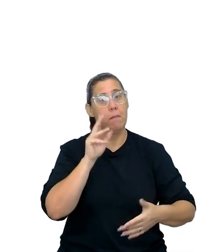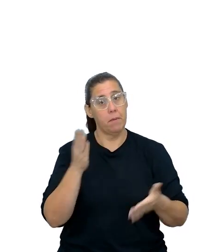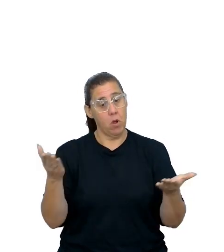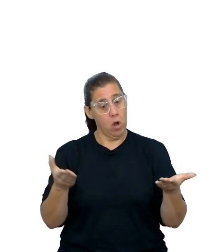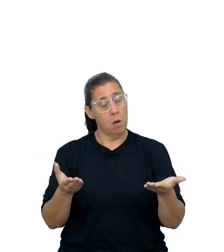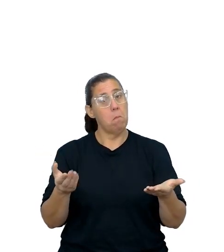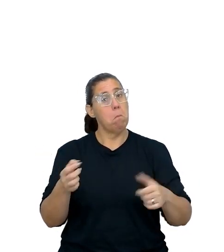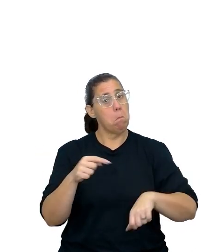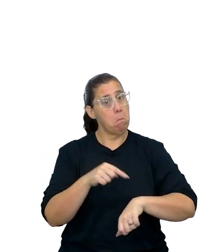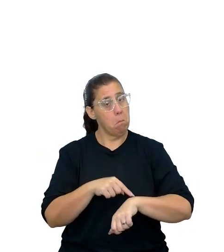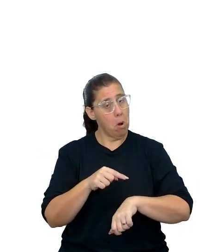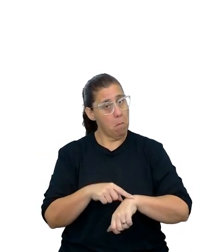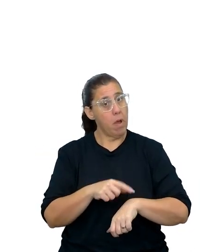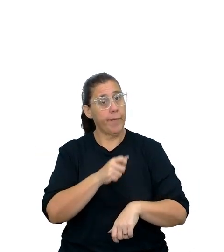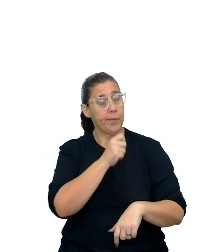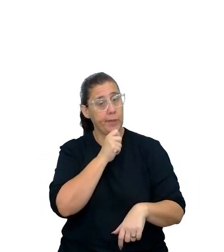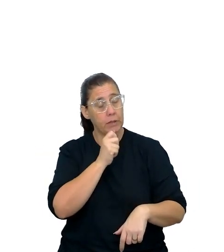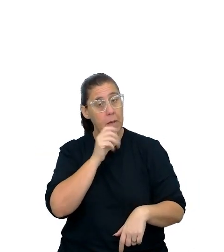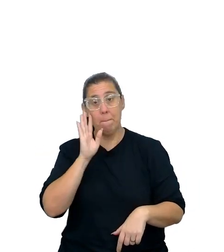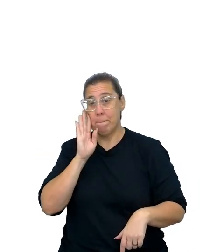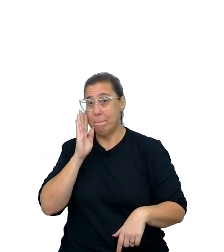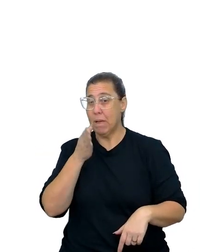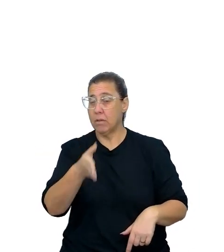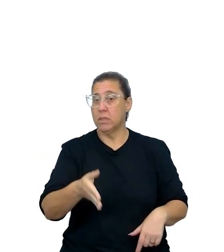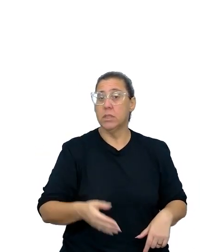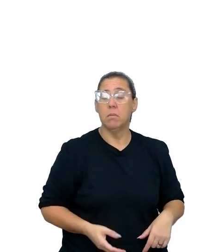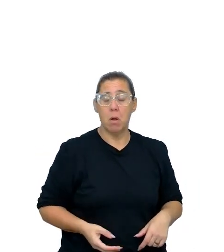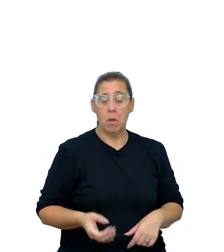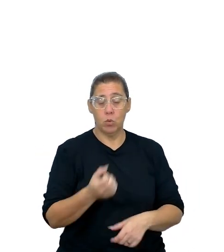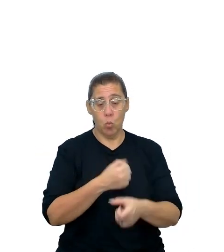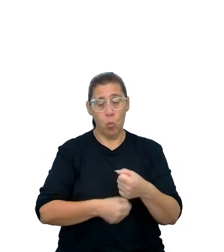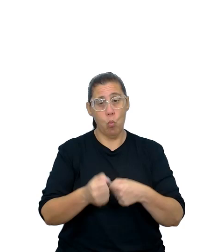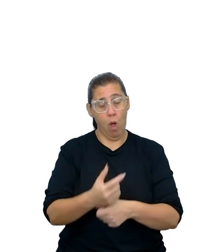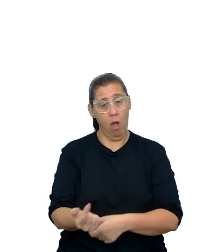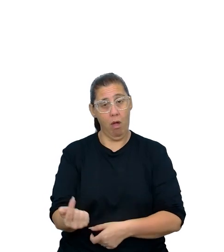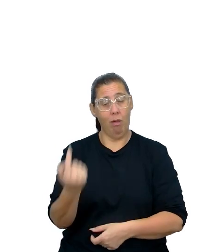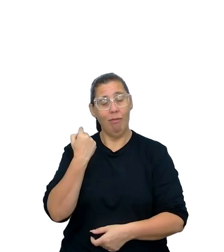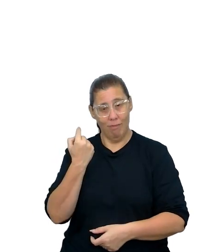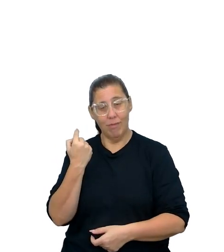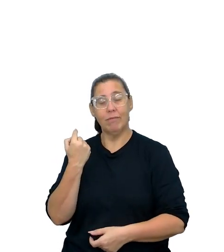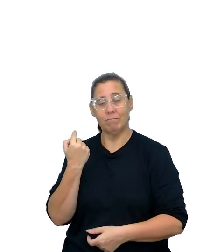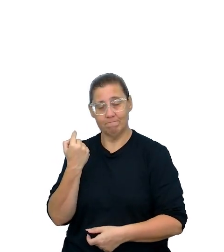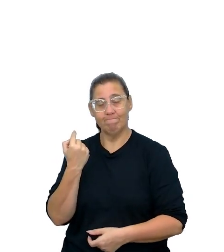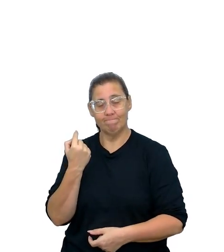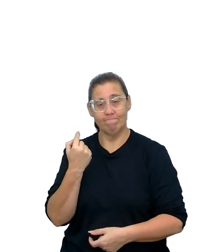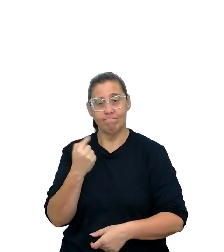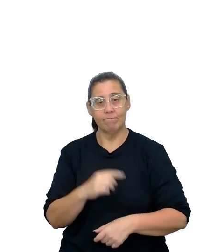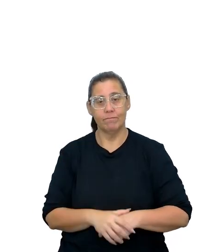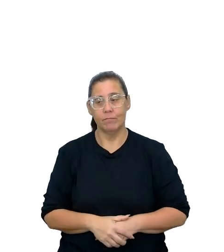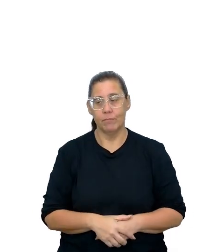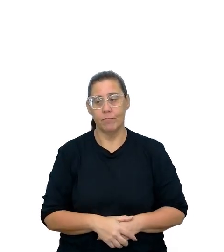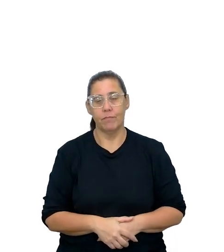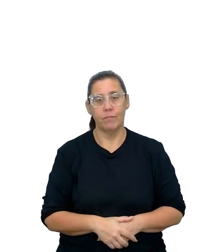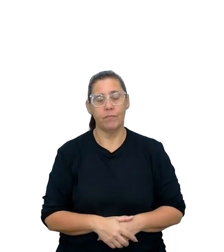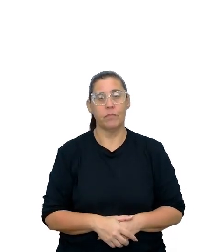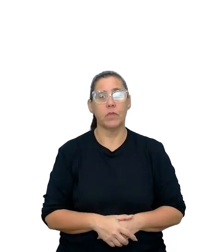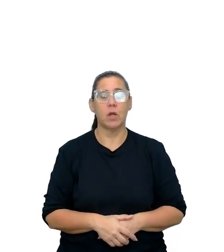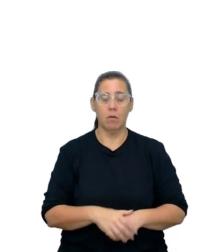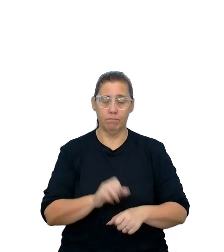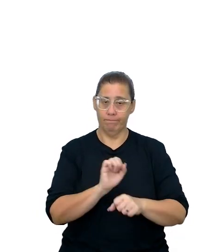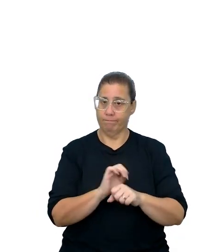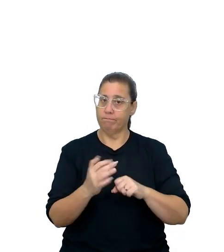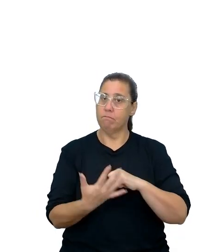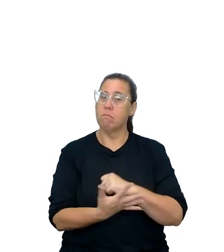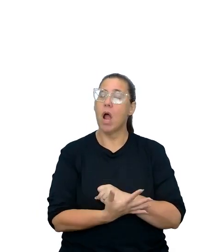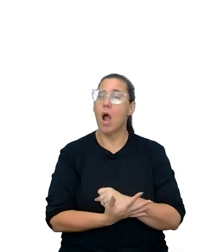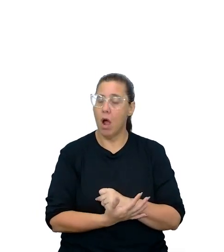estamos vivenciando ainda, e principalmente os anos anteriores com relação, né, o ano pandêmico